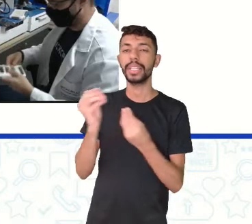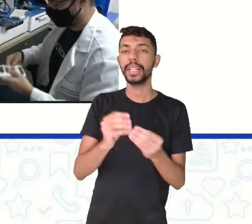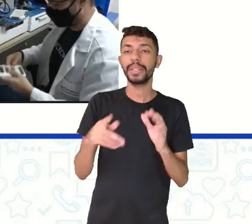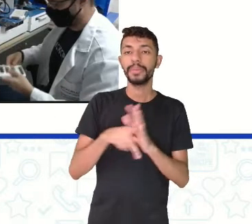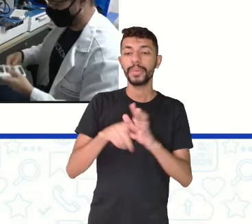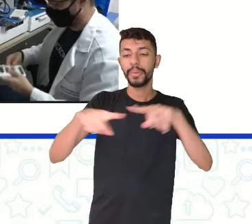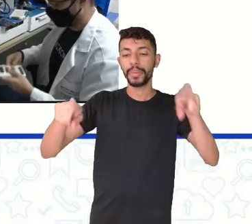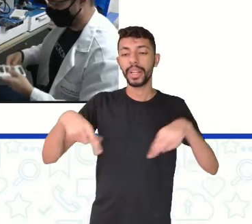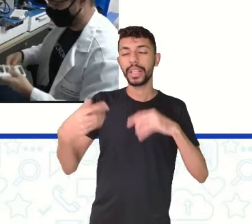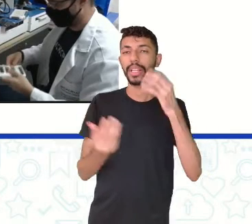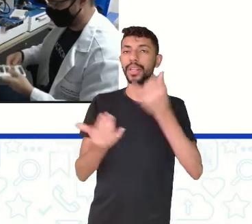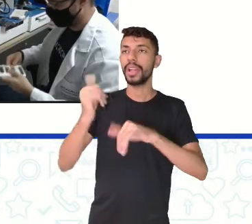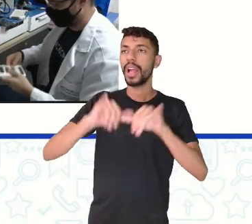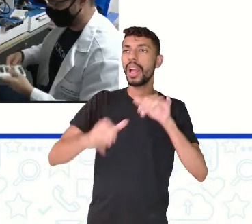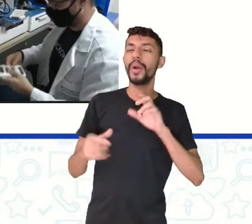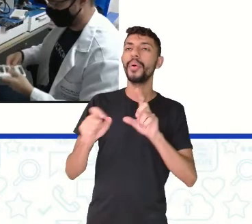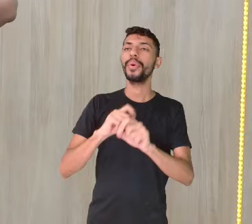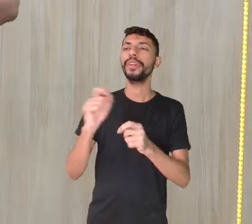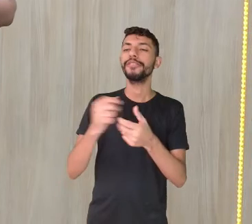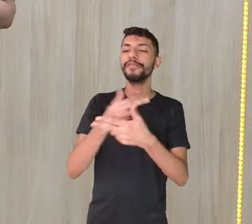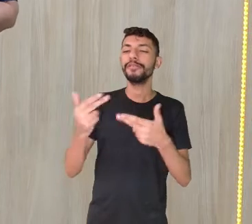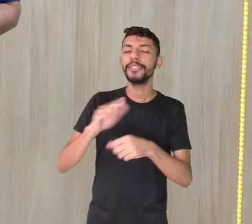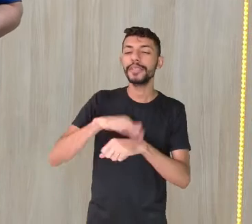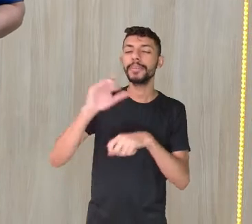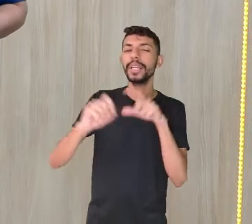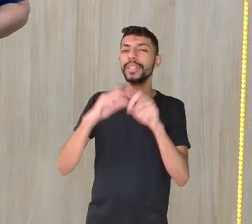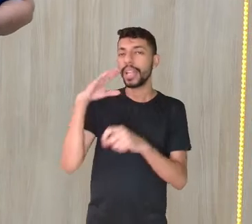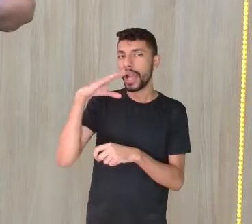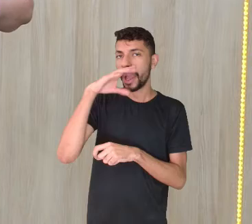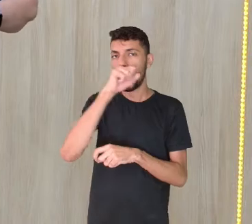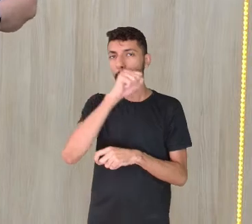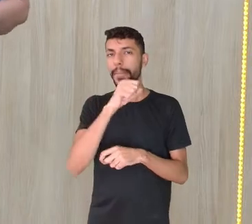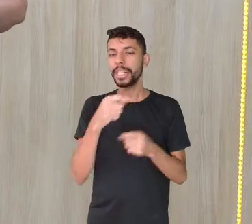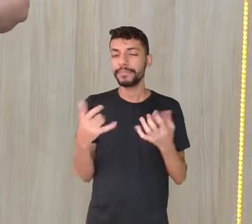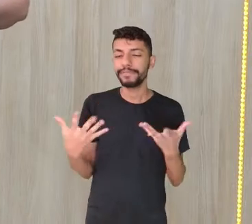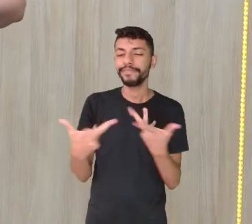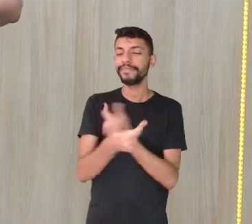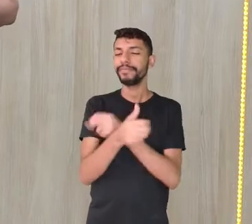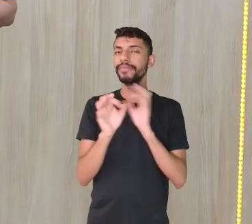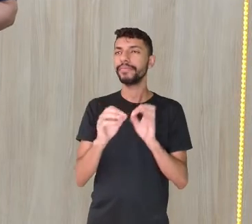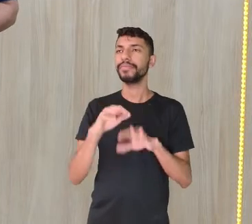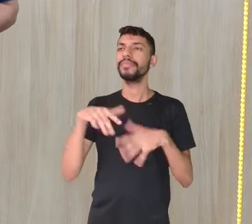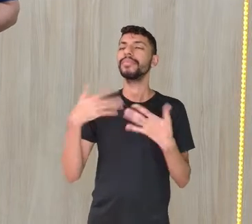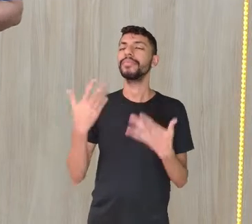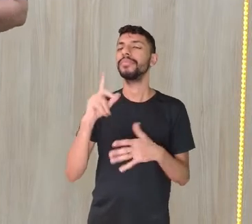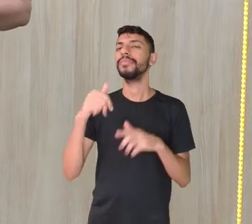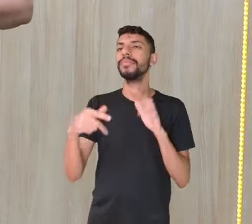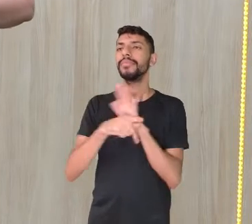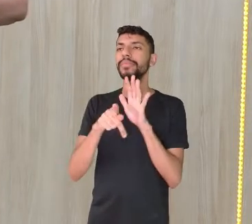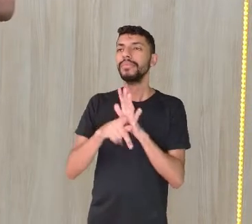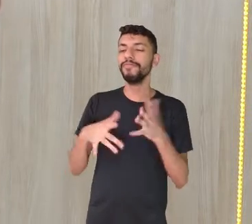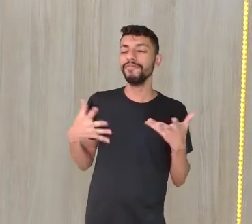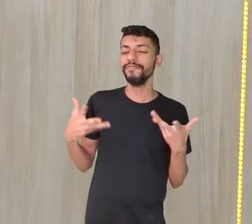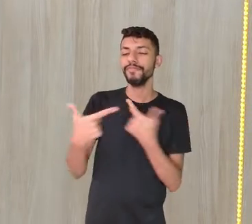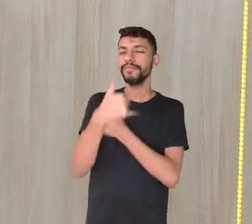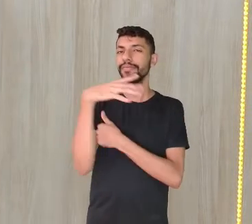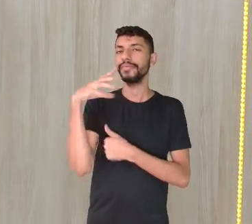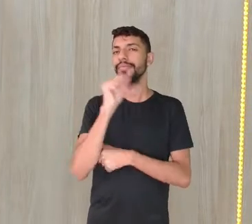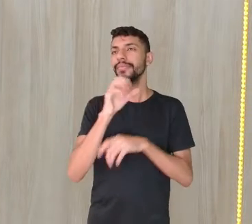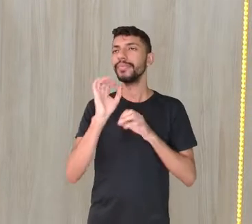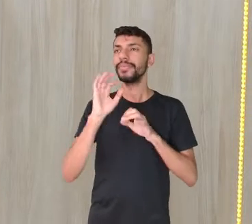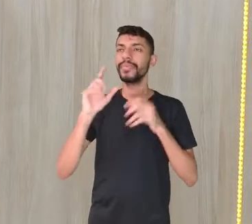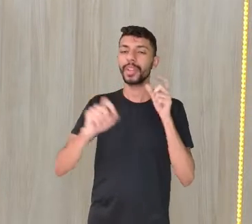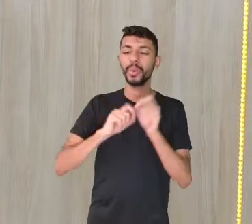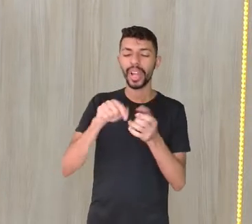análise clínica algo mais, vamos dizer assim, ágil. Então, ele ia em busca da agilidade. Agilidade tanto